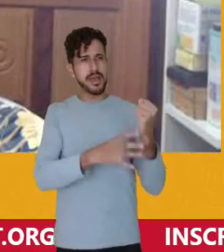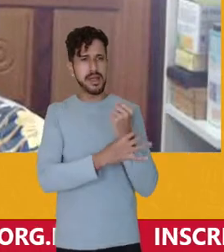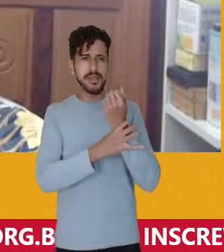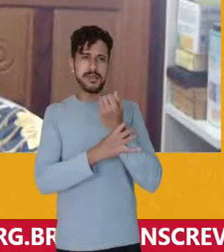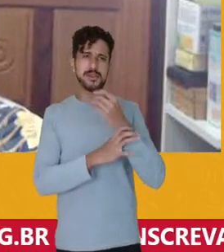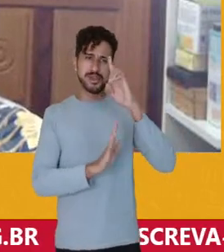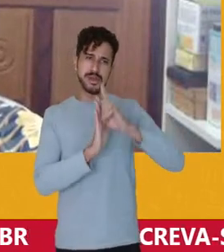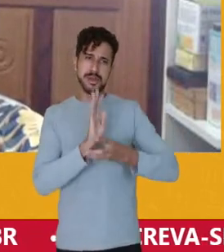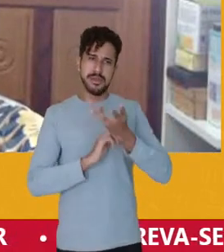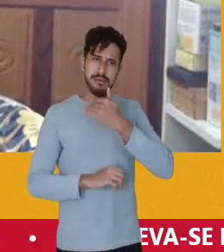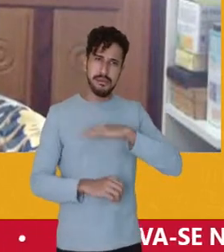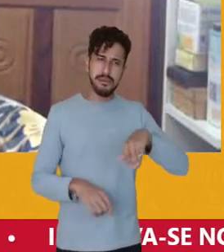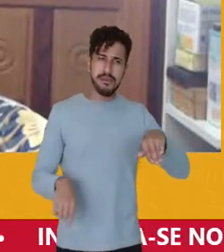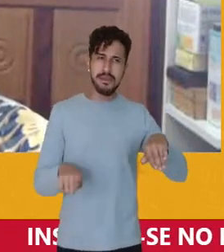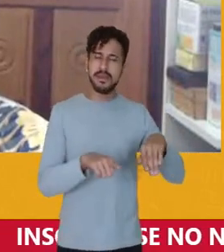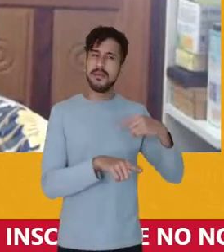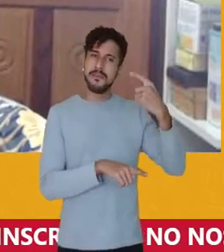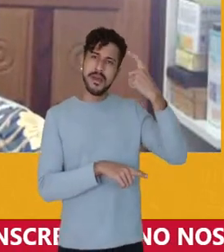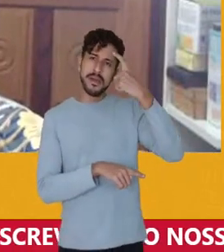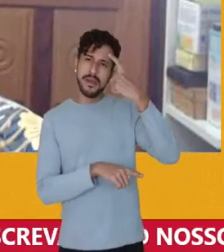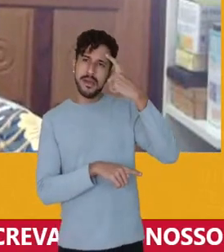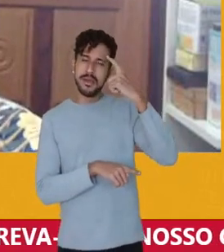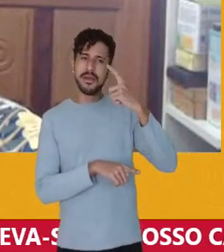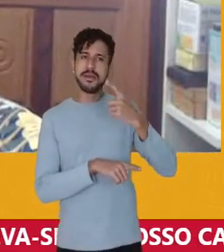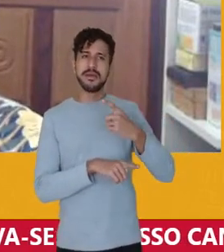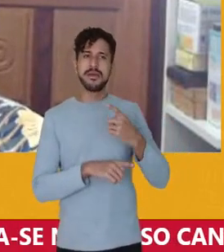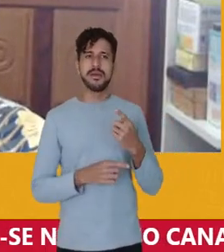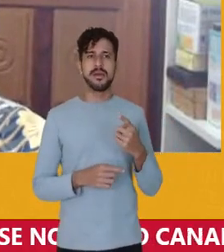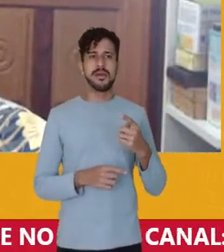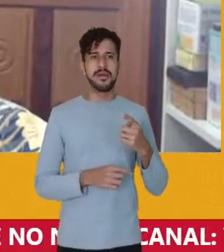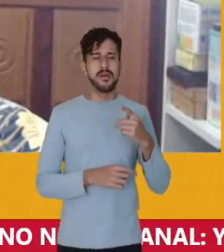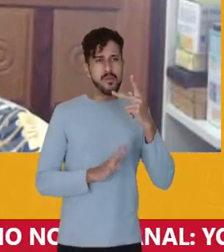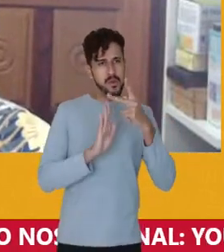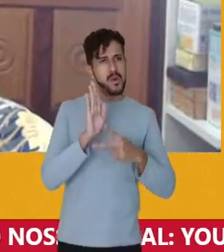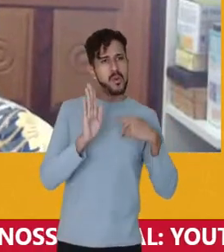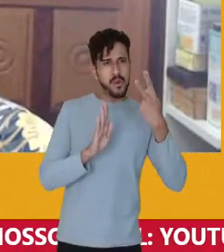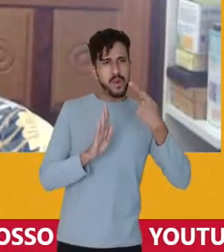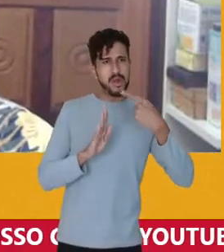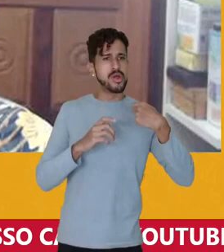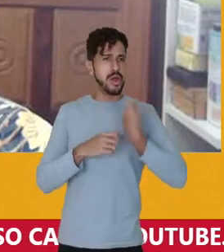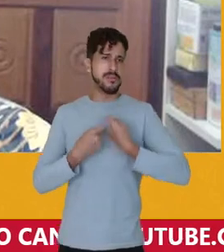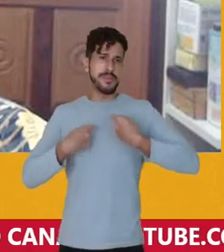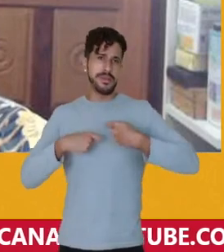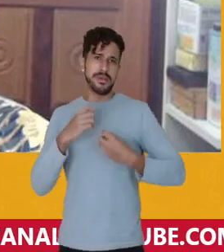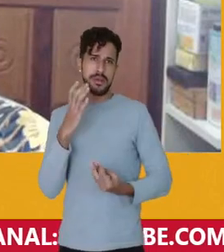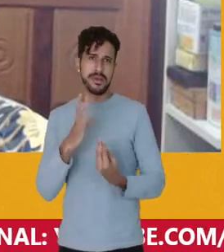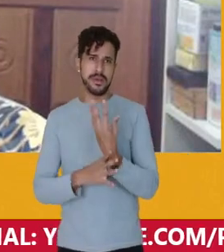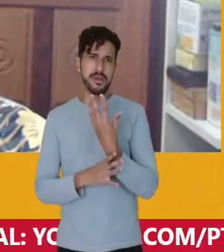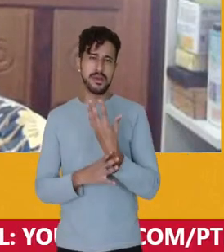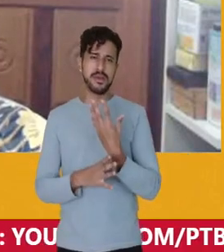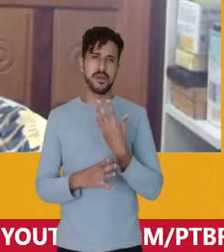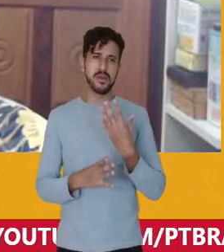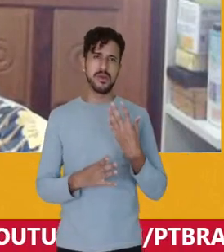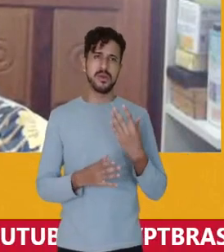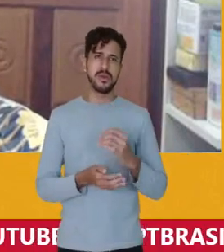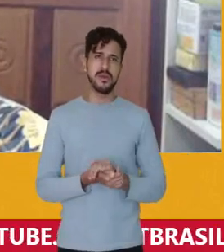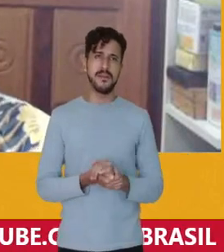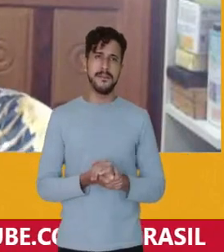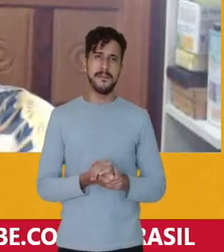das nossas crianças, pensando inclusive em plataformas políticas que nós vamos ter que construir, não é isso?